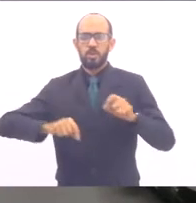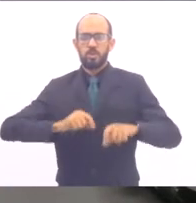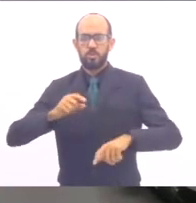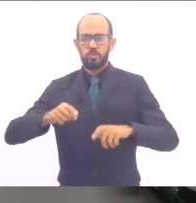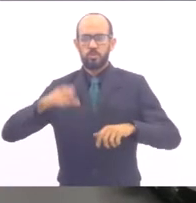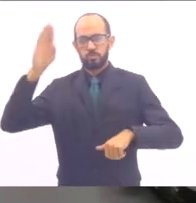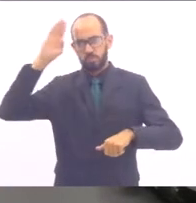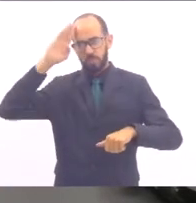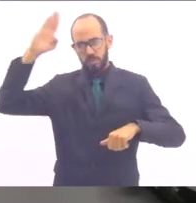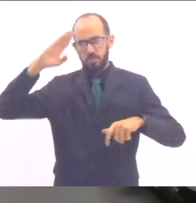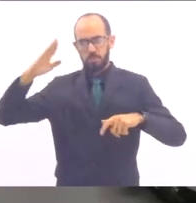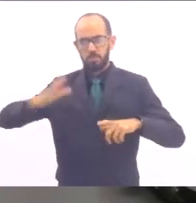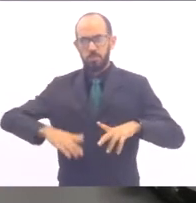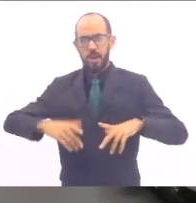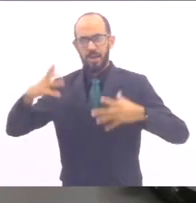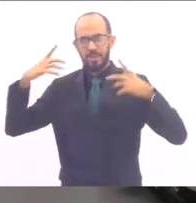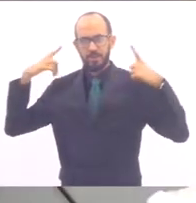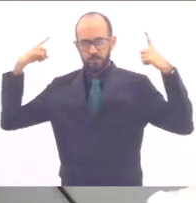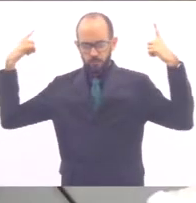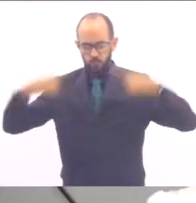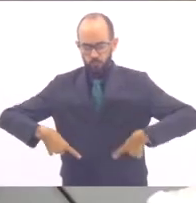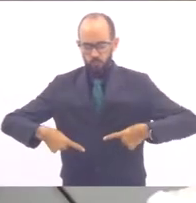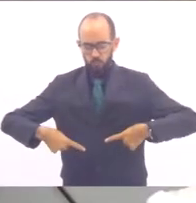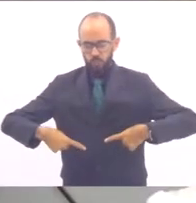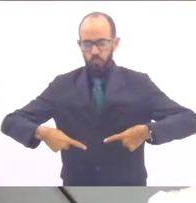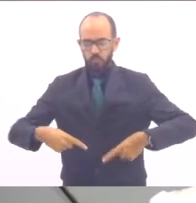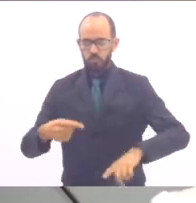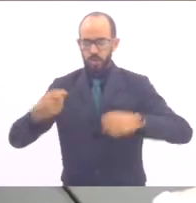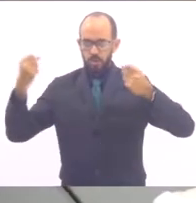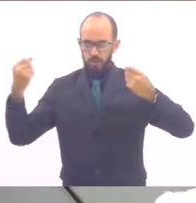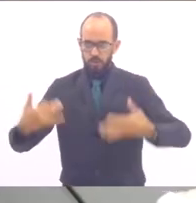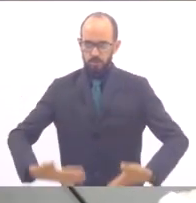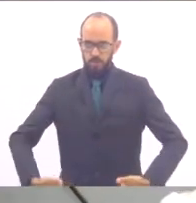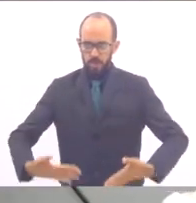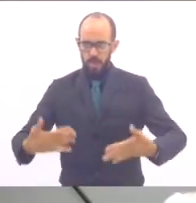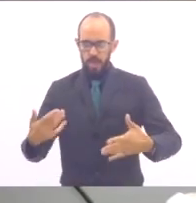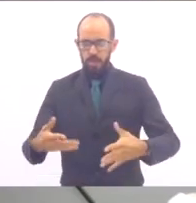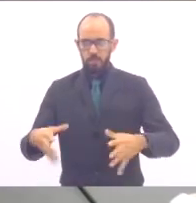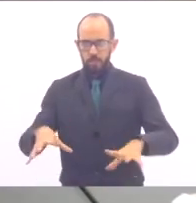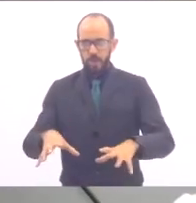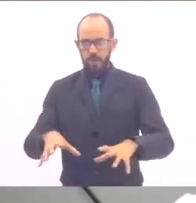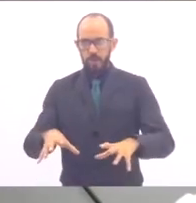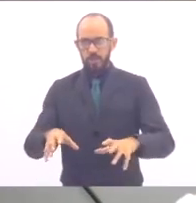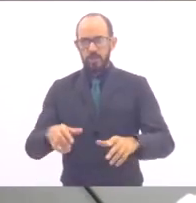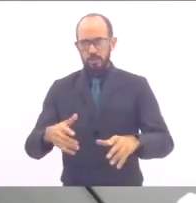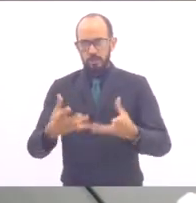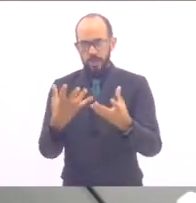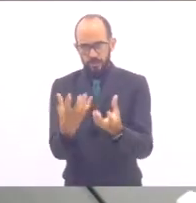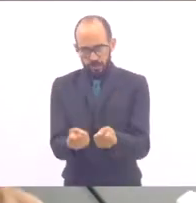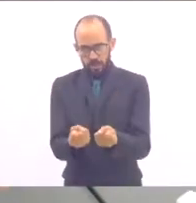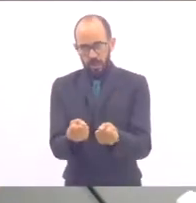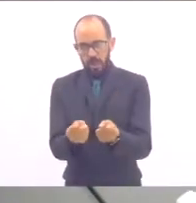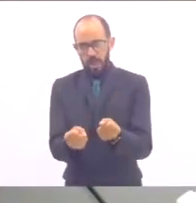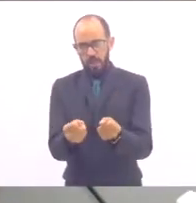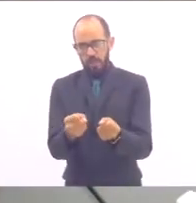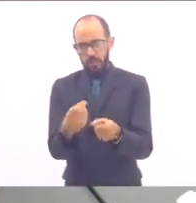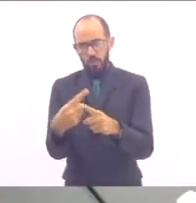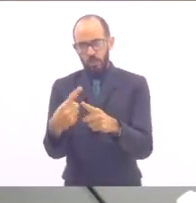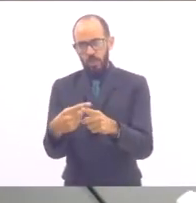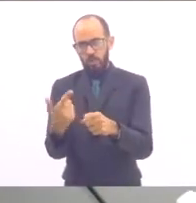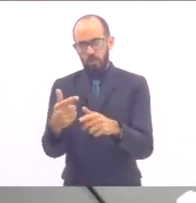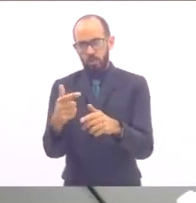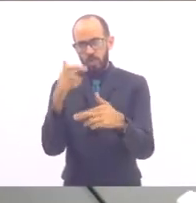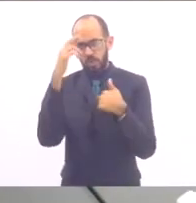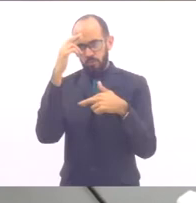geradores, deviam ter chamado também para ele dar explicação e para ele aderir a essa lei, porque não cumpre a lei.